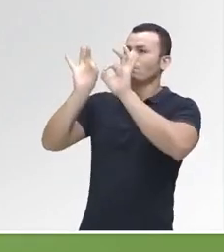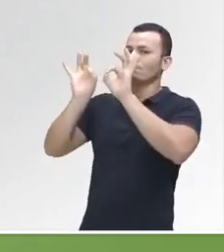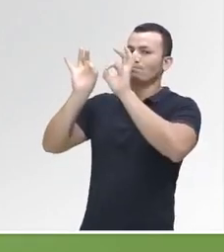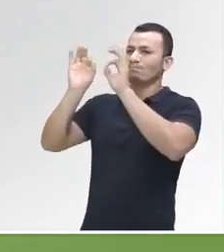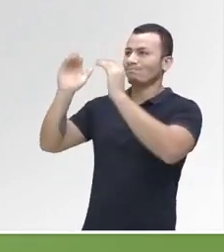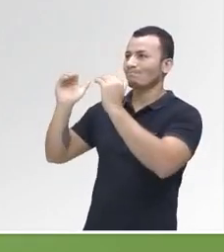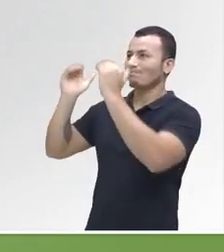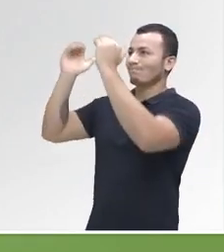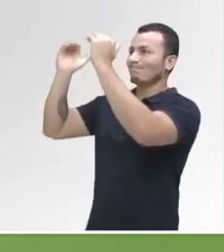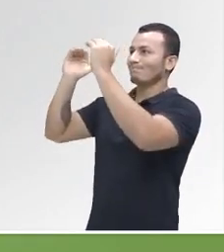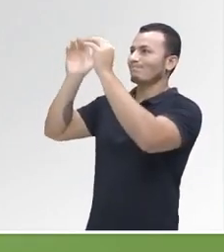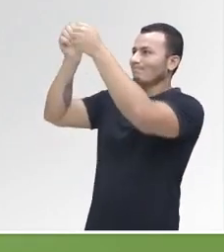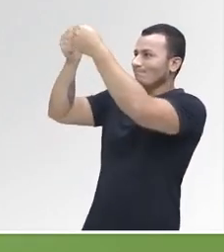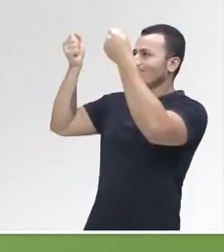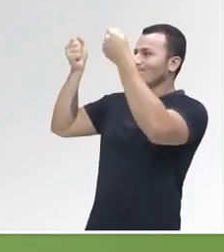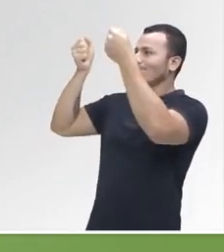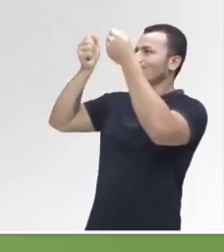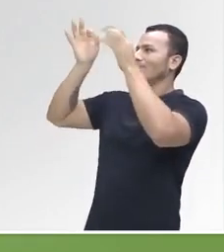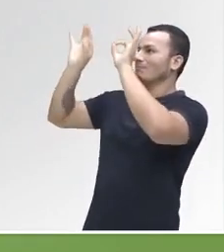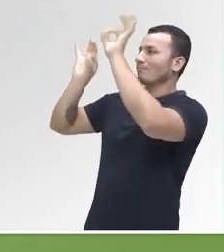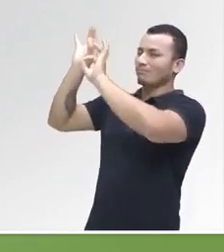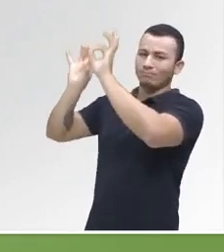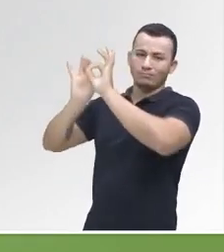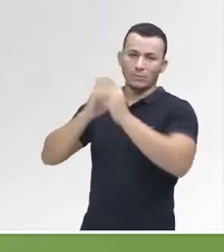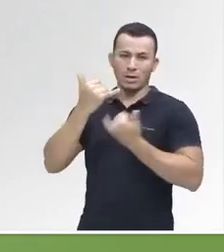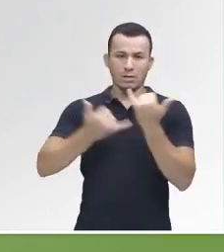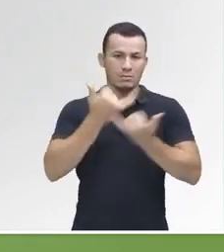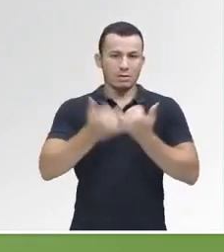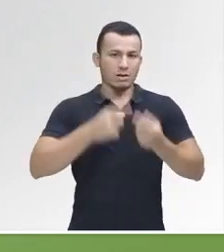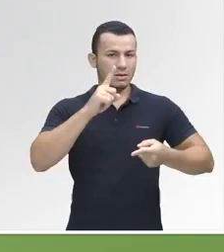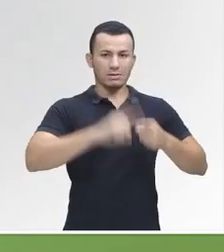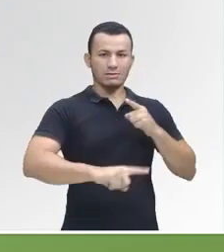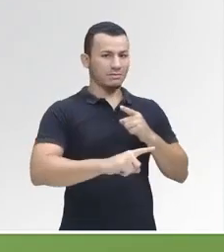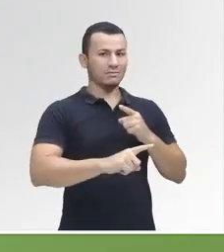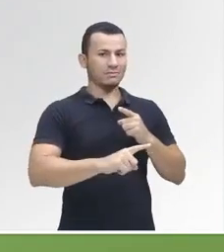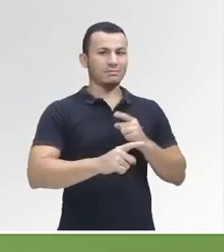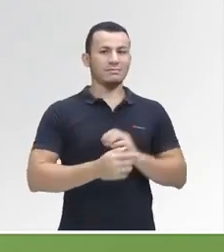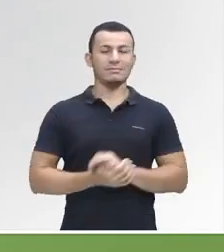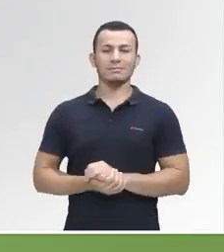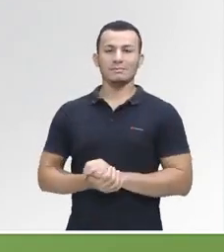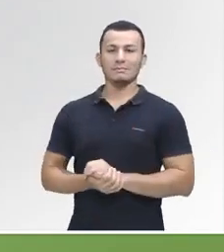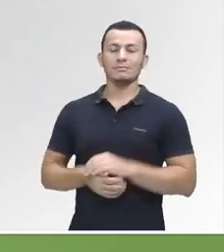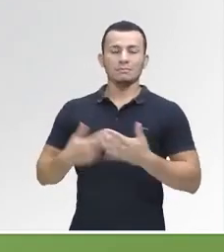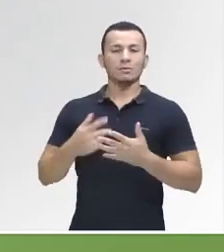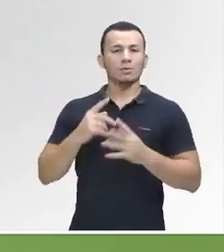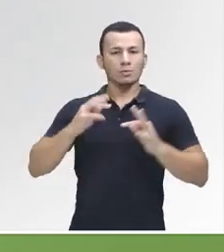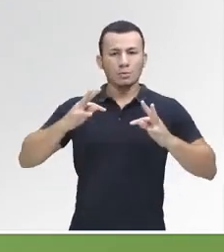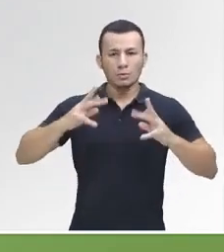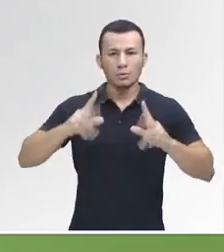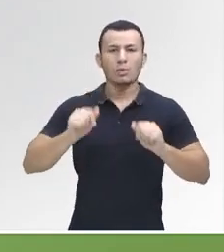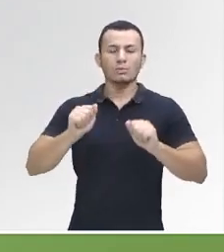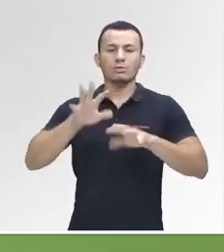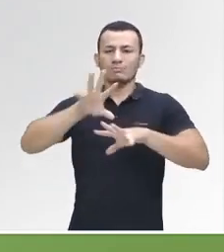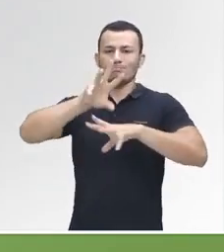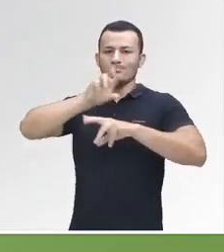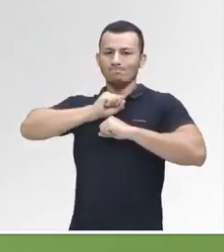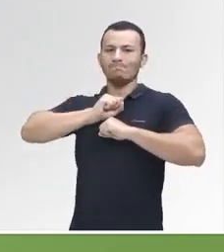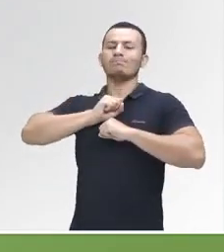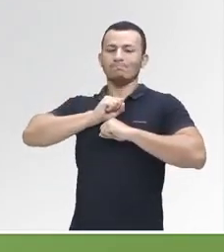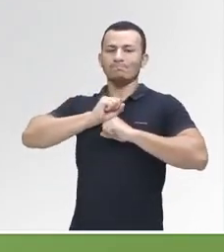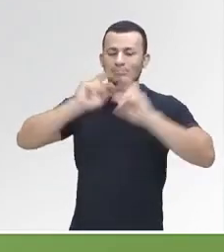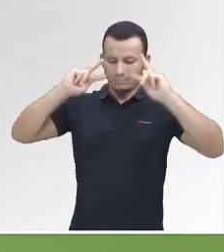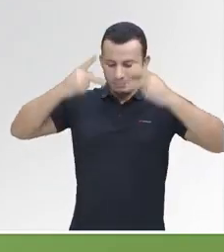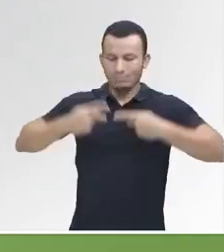né? Você também não pode ficar brincando com esse tipo de produto. Então, todos eles podem ser tóxicos e causar danos à